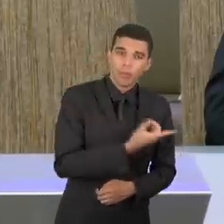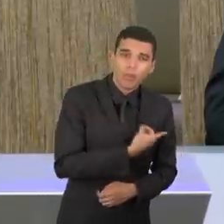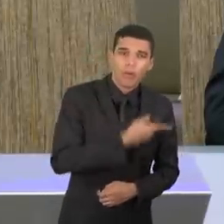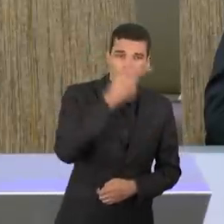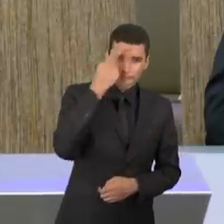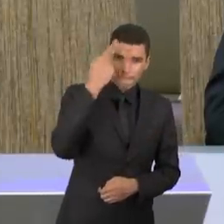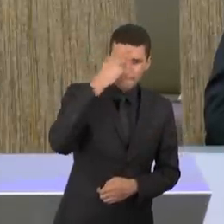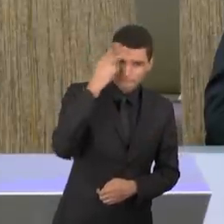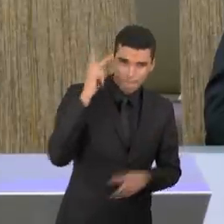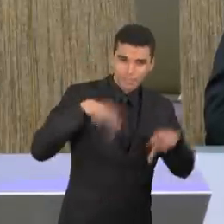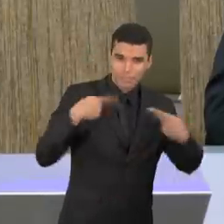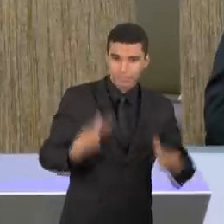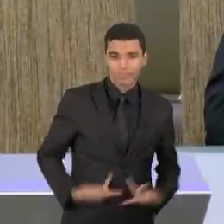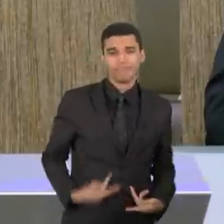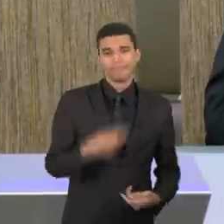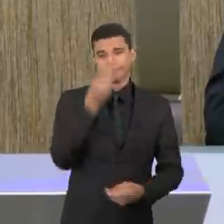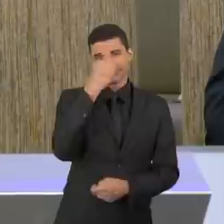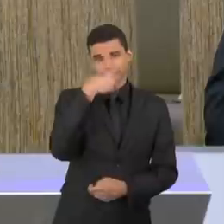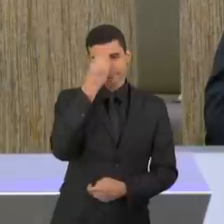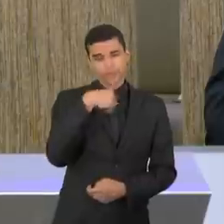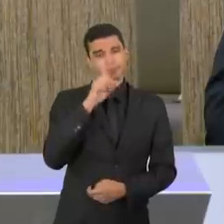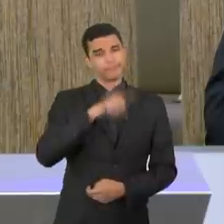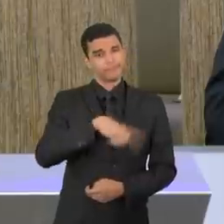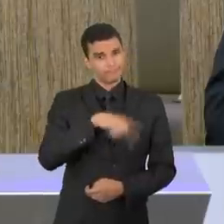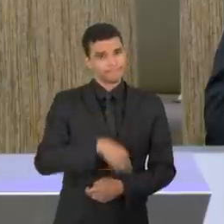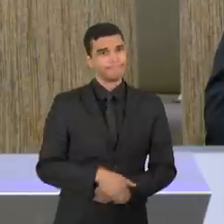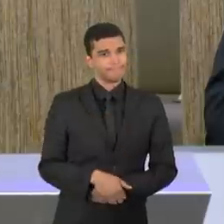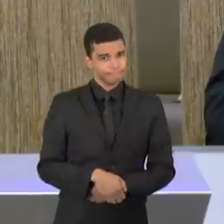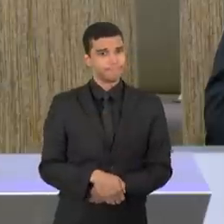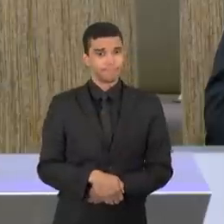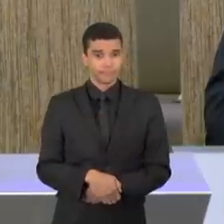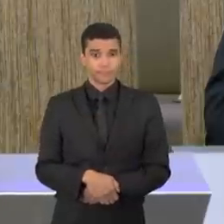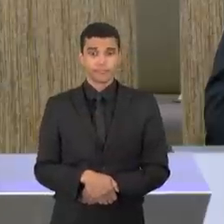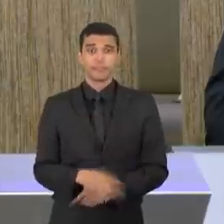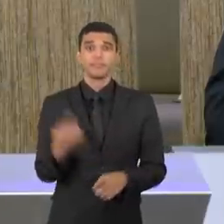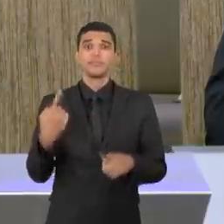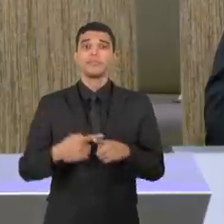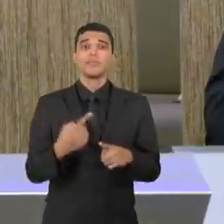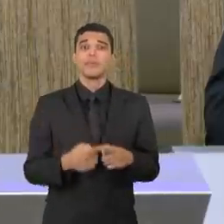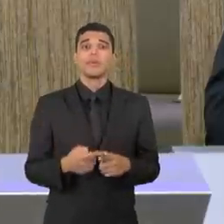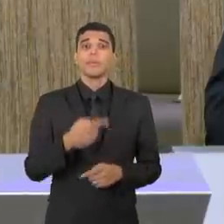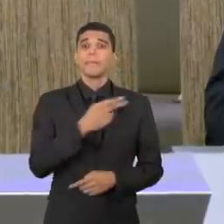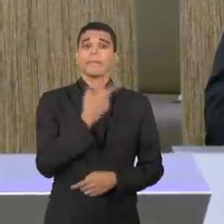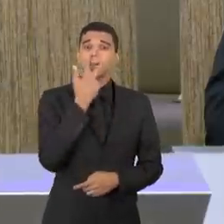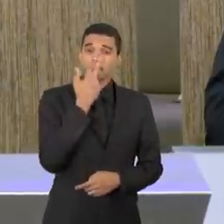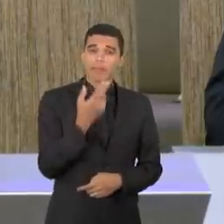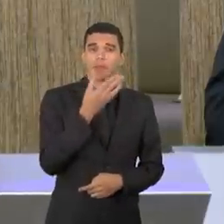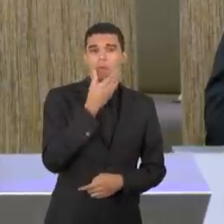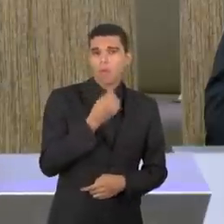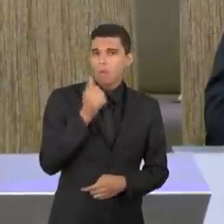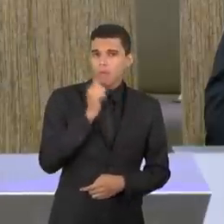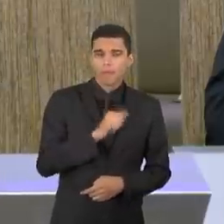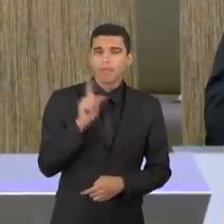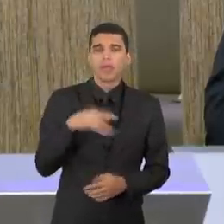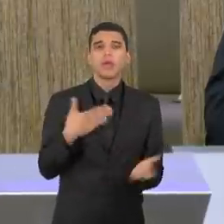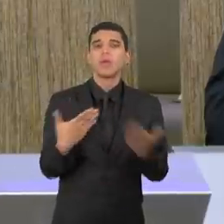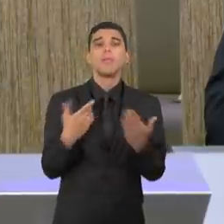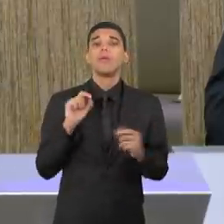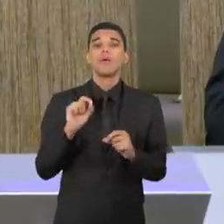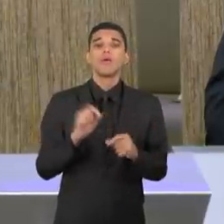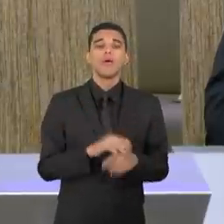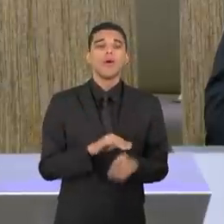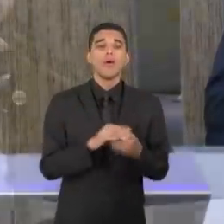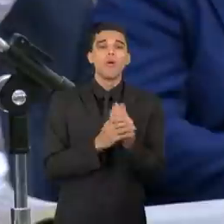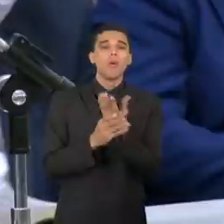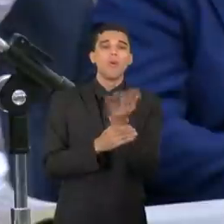do campo, assim floresce, pois passando por ela o vento logo se vai, e o seu lugar não